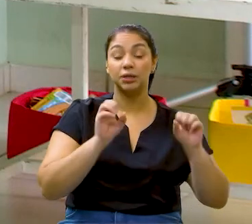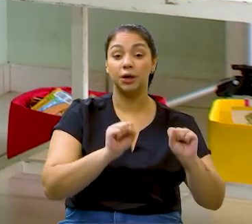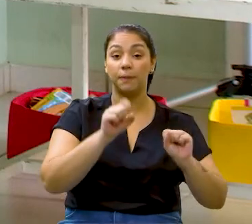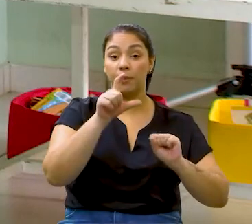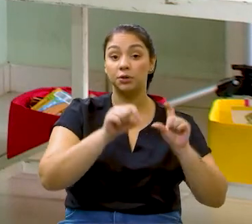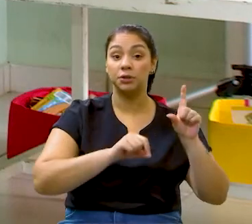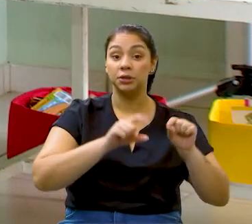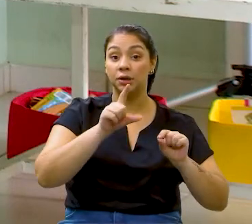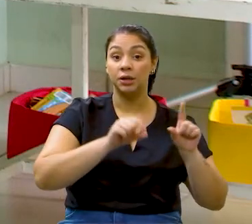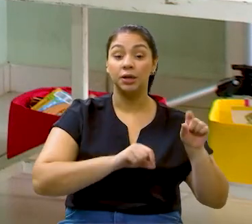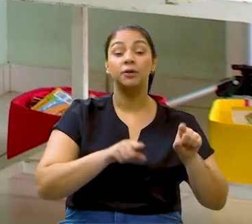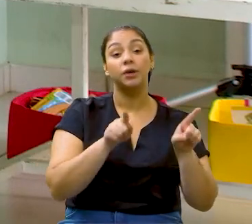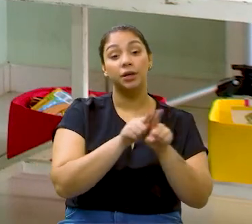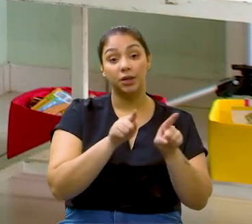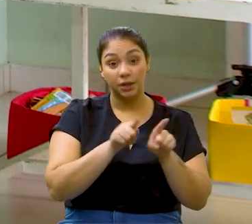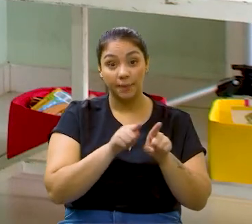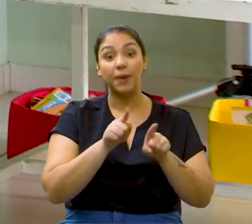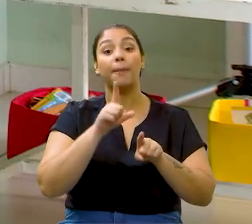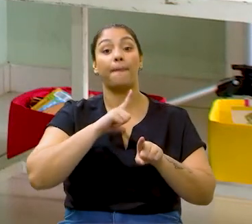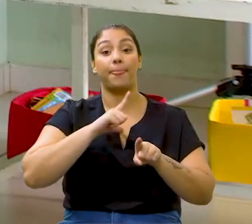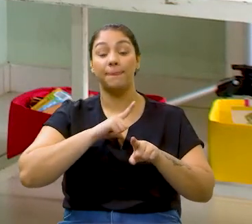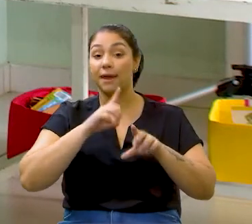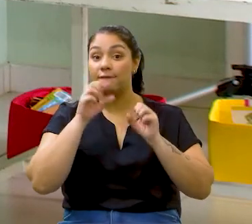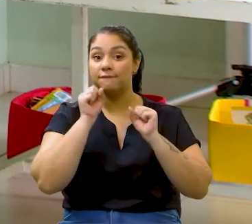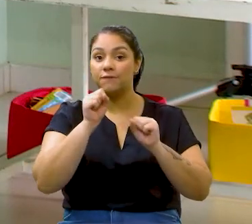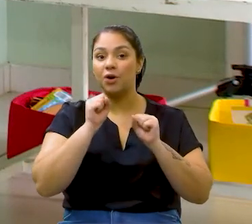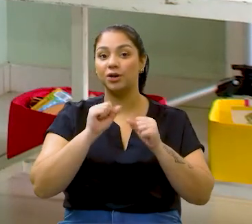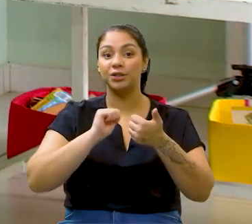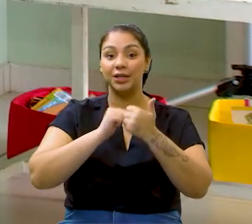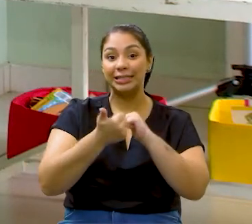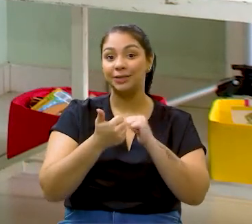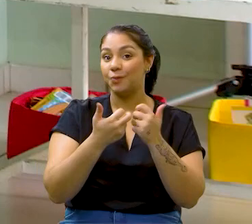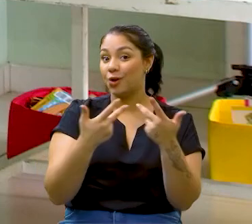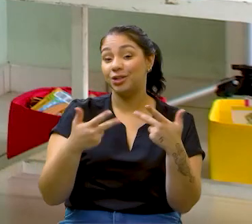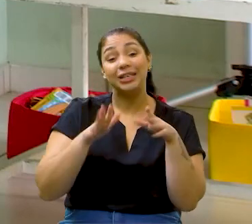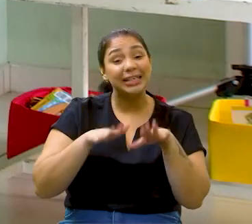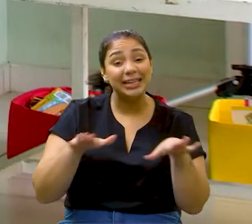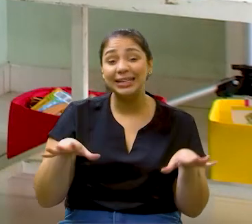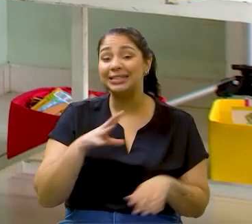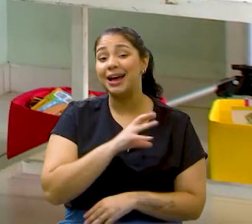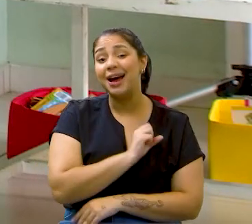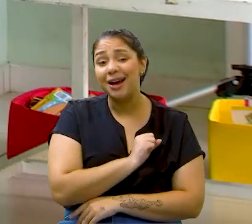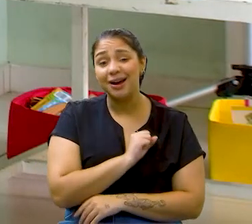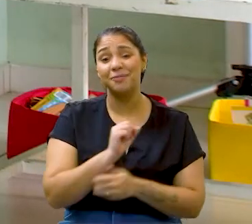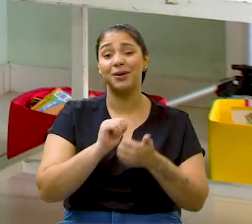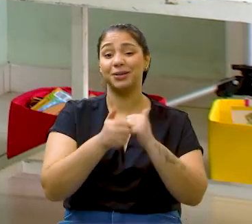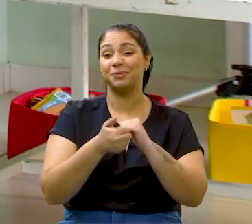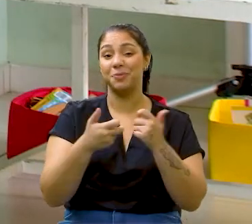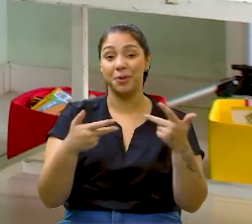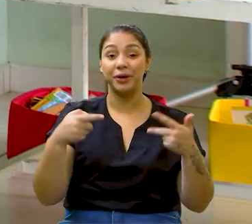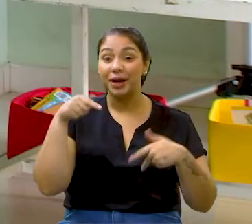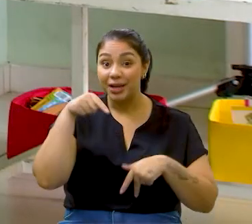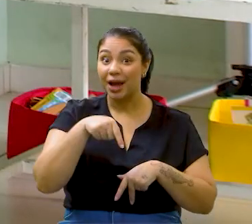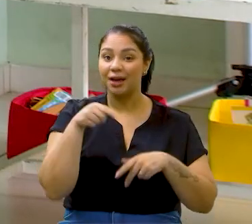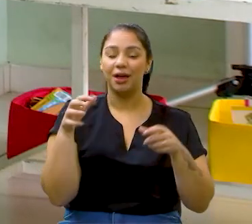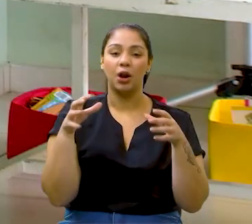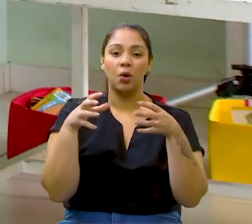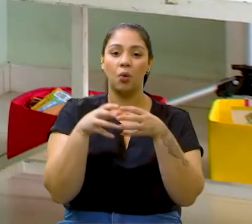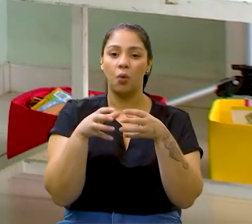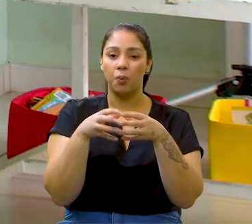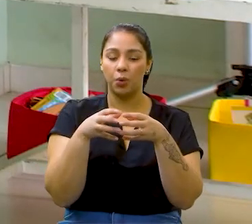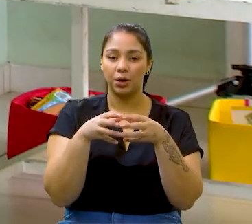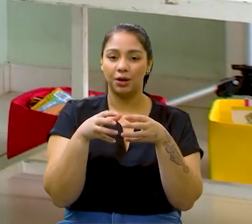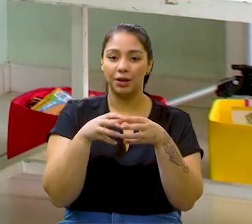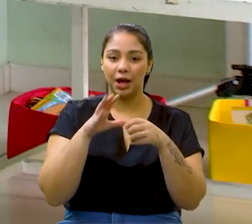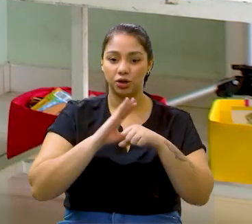podem escolher e temos um programa de esporte muito forte. A criança adora o esporte. E aqui na comunidade,